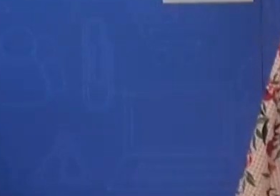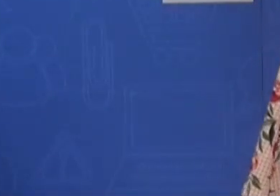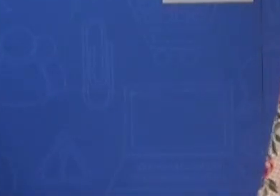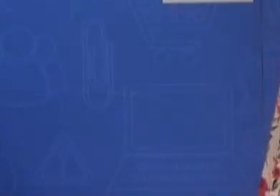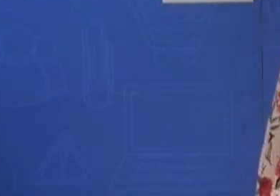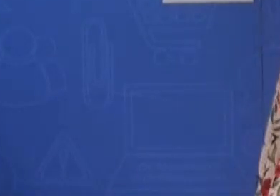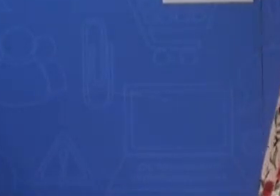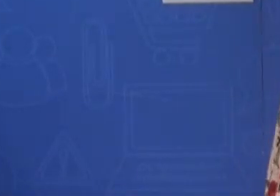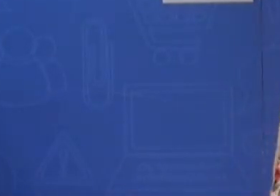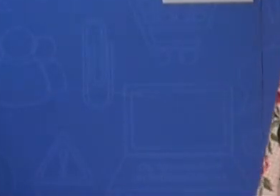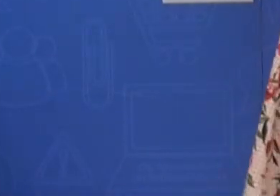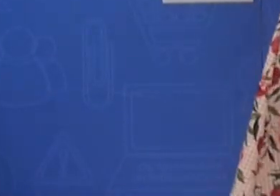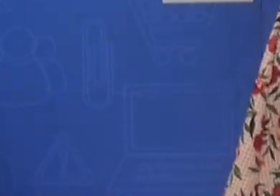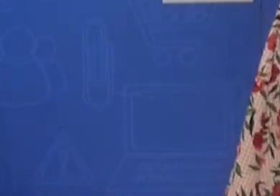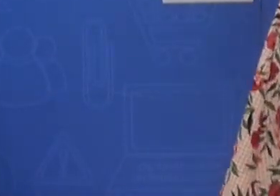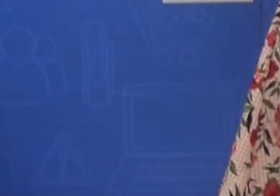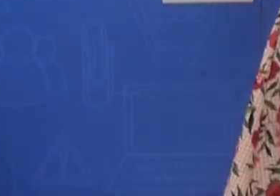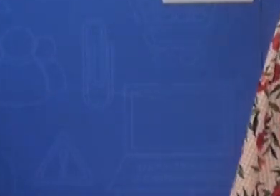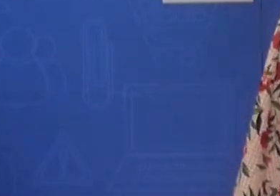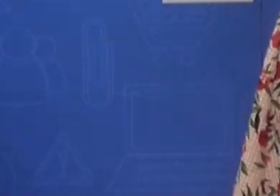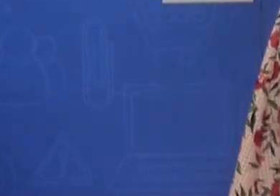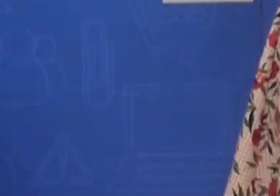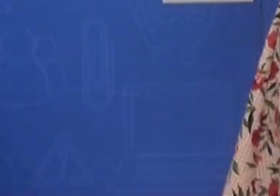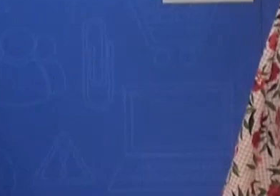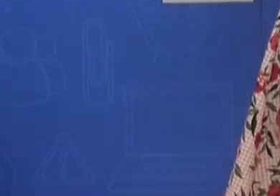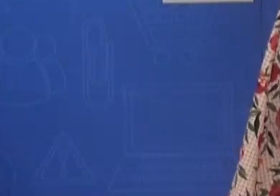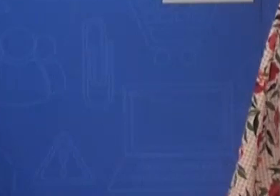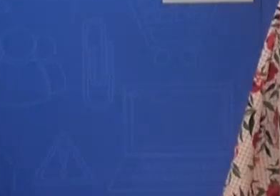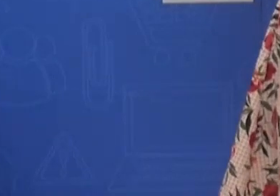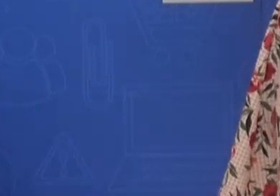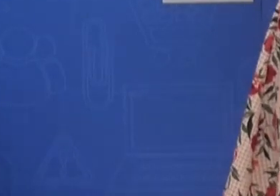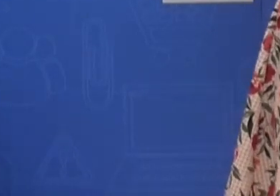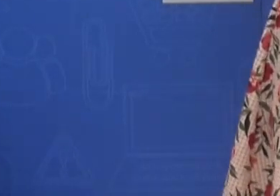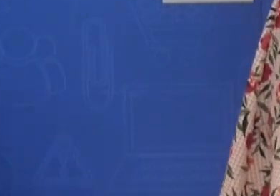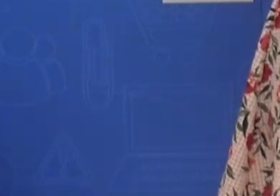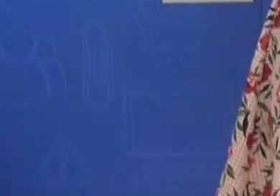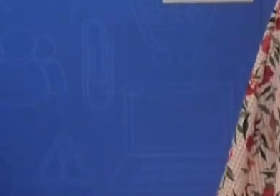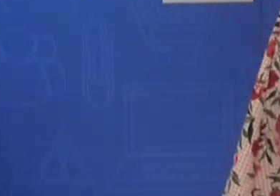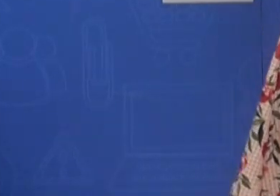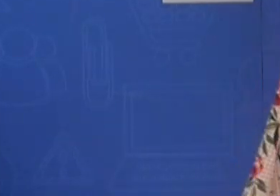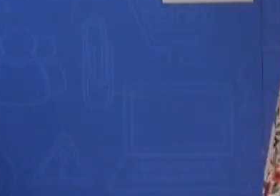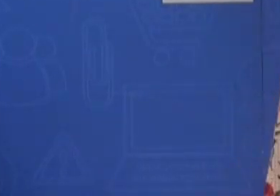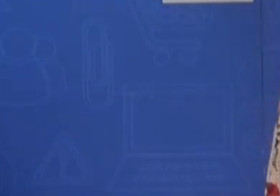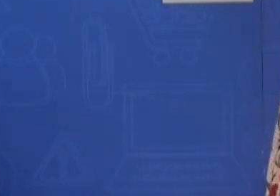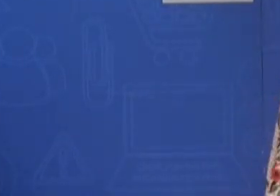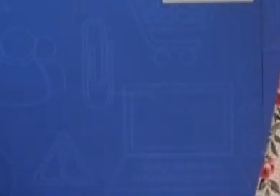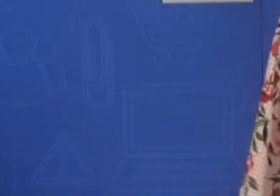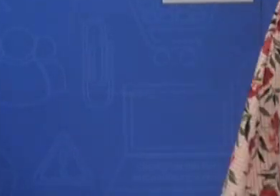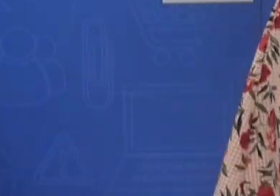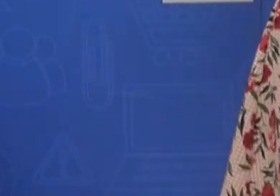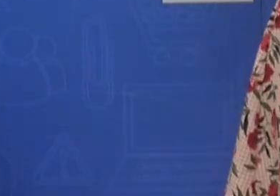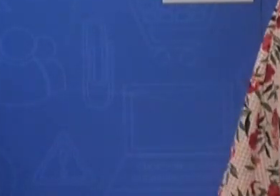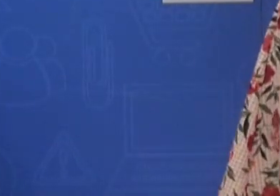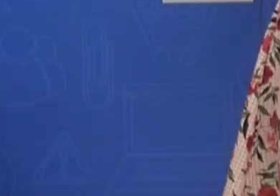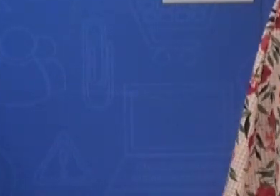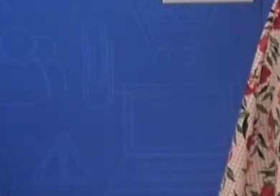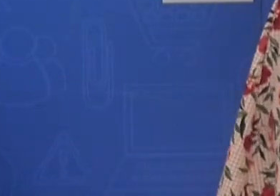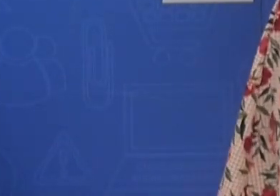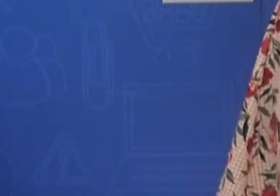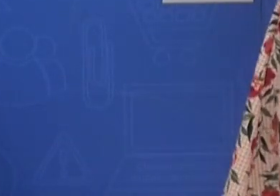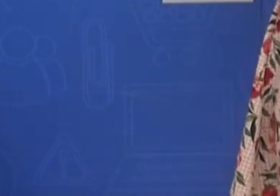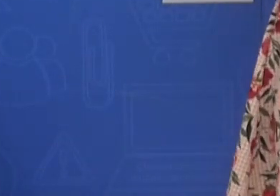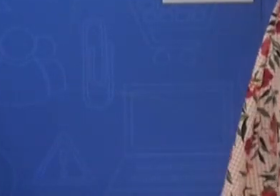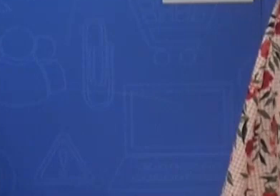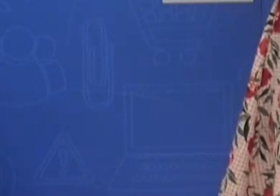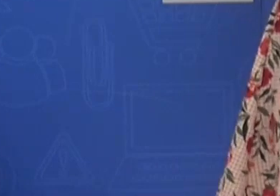falando de economia, Cida, vale lembrar também do Mix Atacarejo, produtos de qualidade e excelente custo-benefício para você,